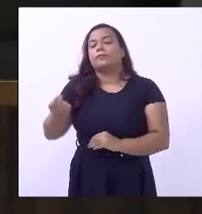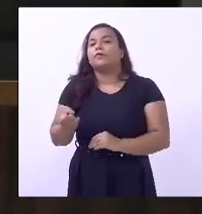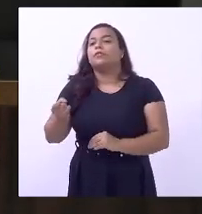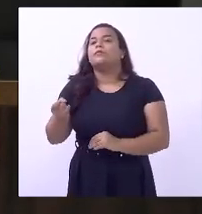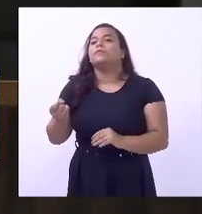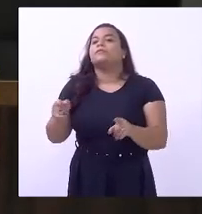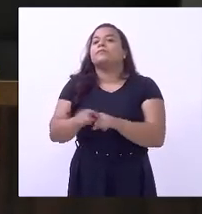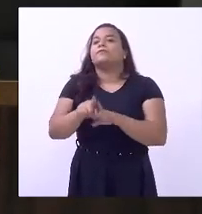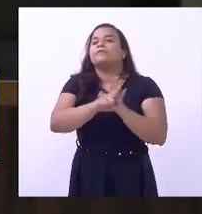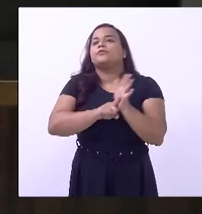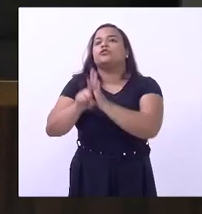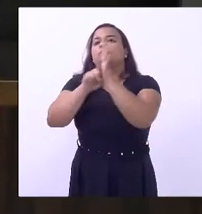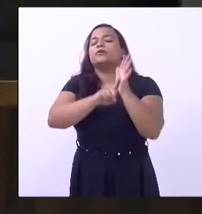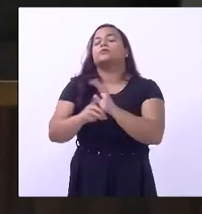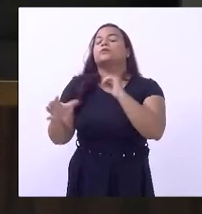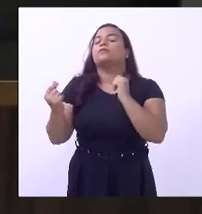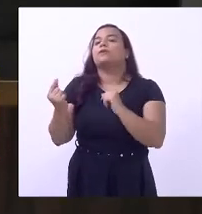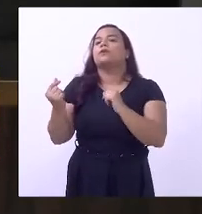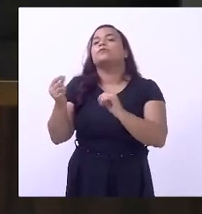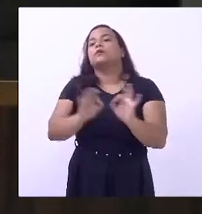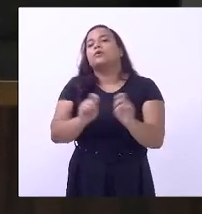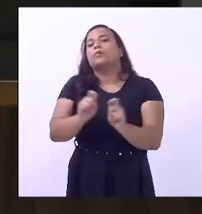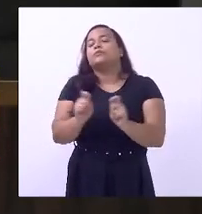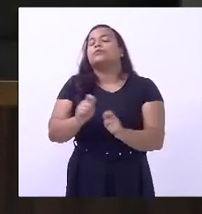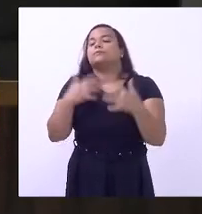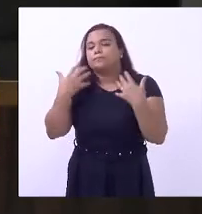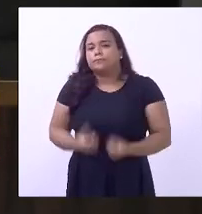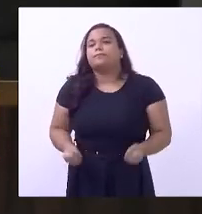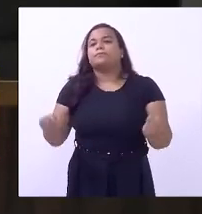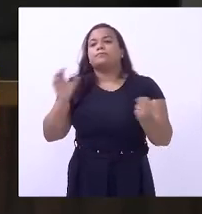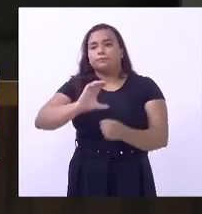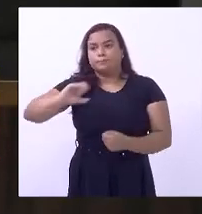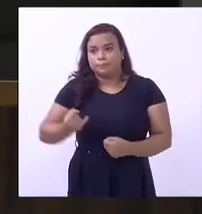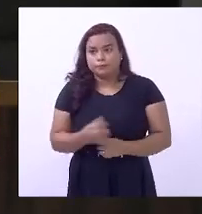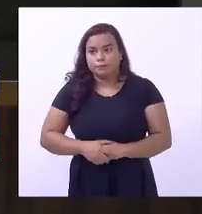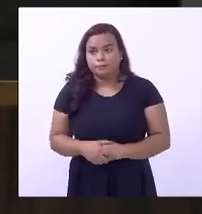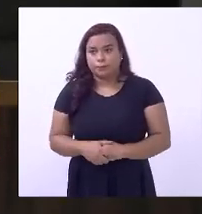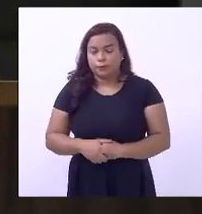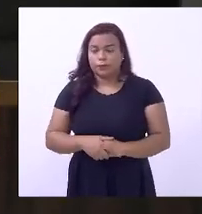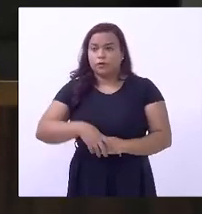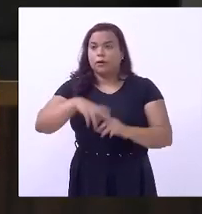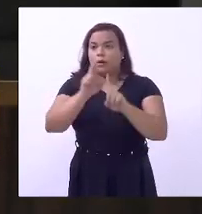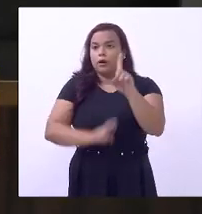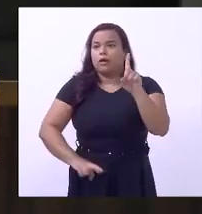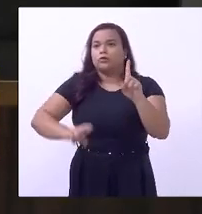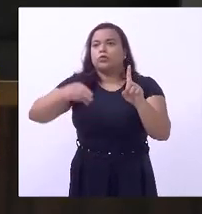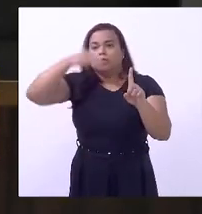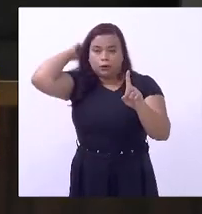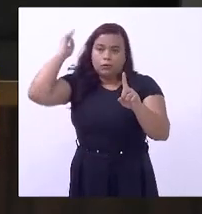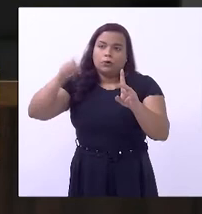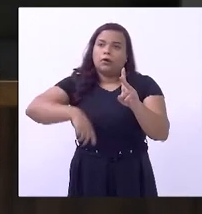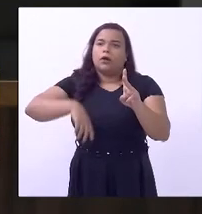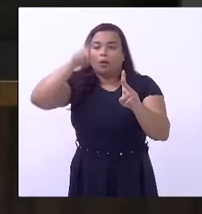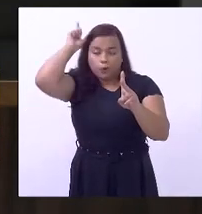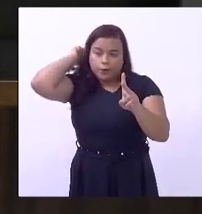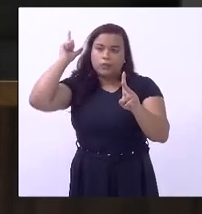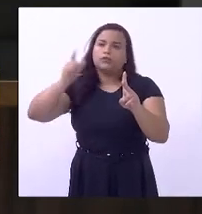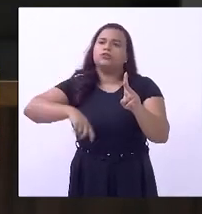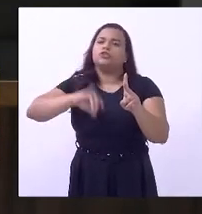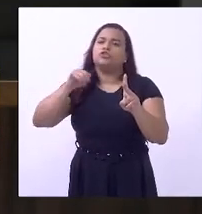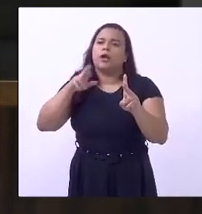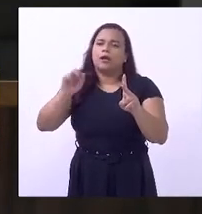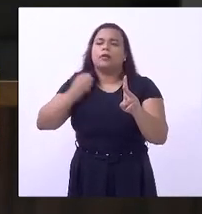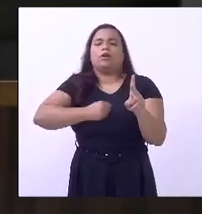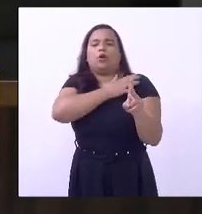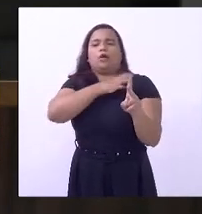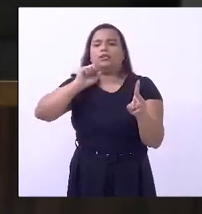Financeira e Controle, favorável com as emendas da Comissão de Constituição e Justiça. Relatores, deputado Márcio Pacheco, Luiz Paulo, Jair, Jari Oliveira, Coronel Salema